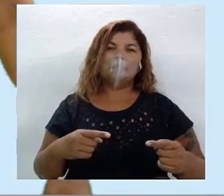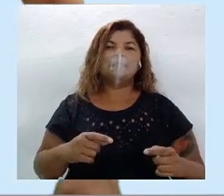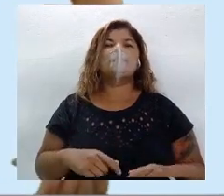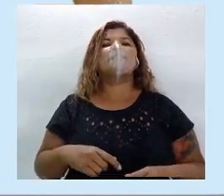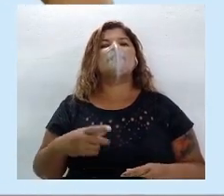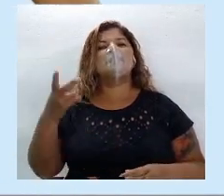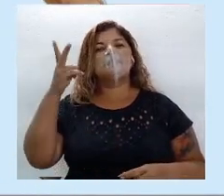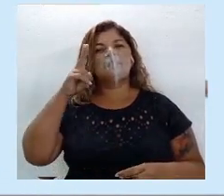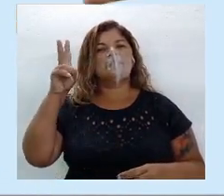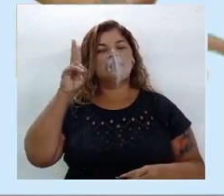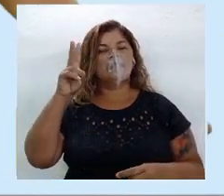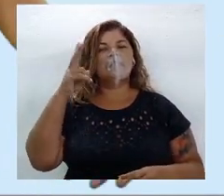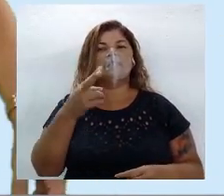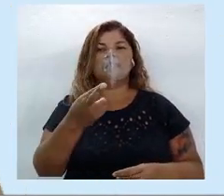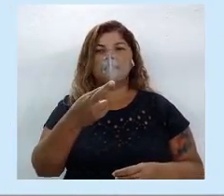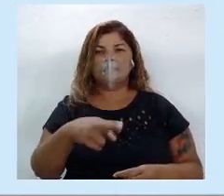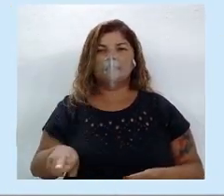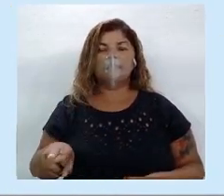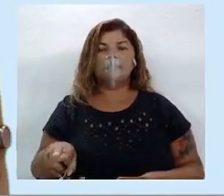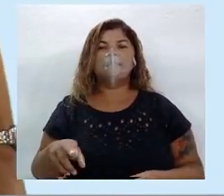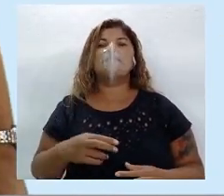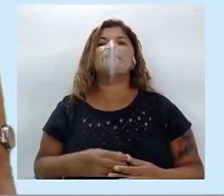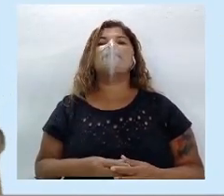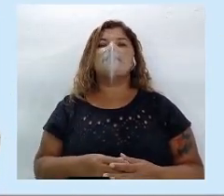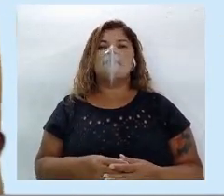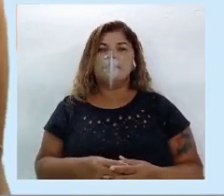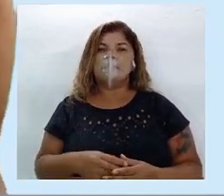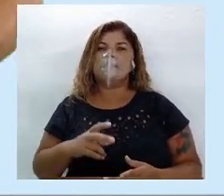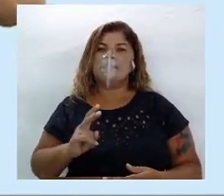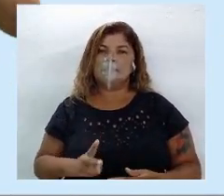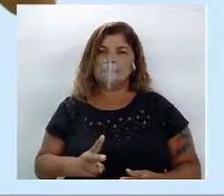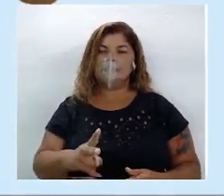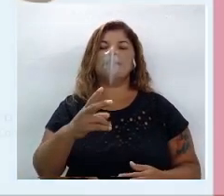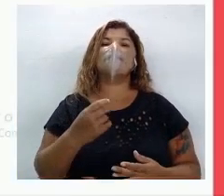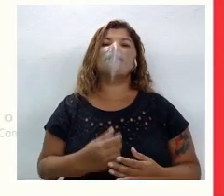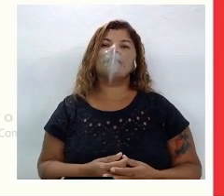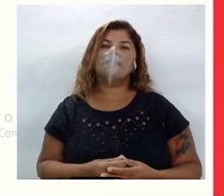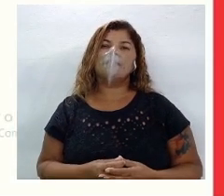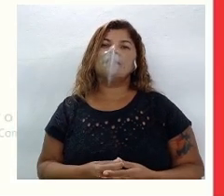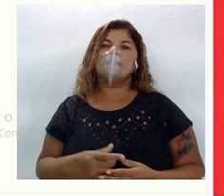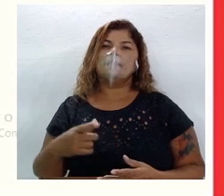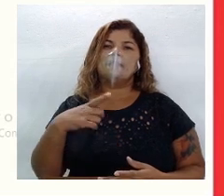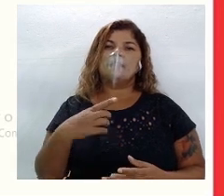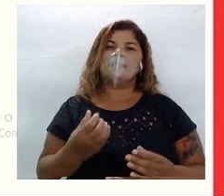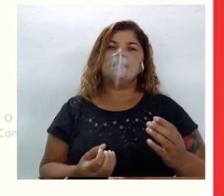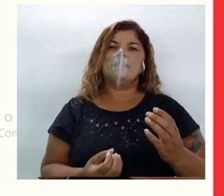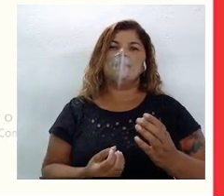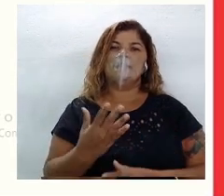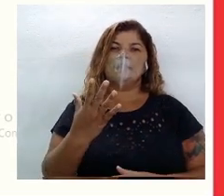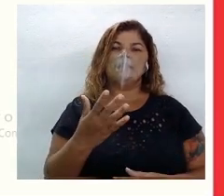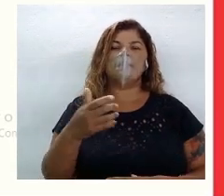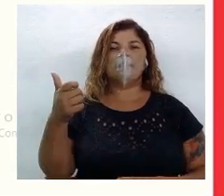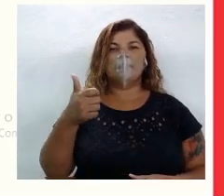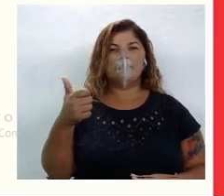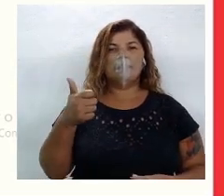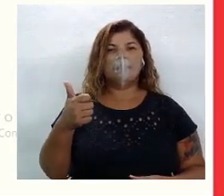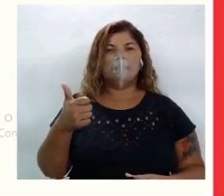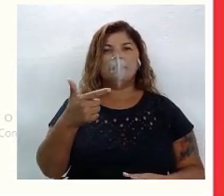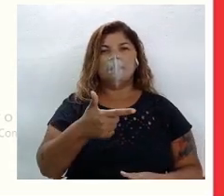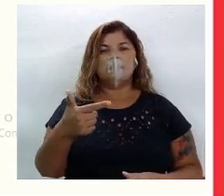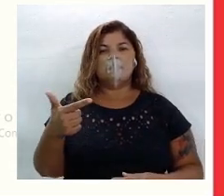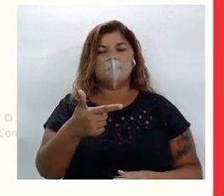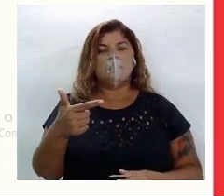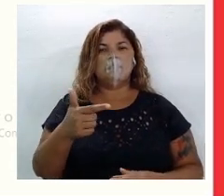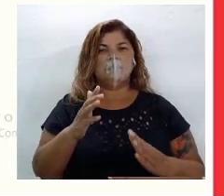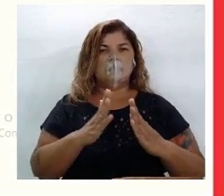cenário histórico-religioso. Vejam só, continuando. Em seguida, foram fundadas as primeiras